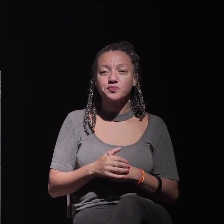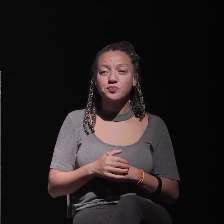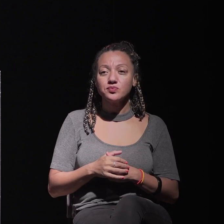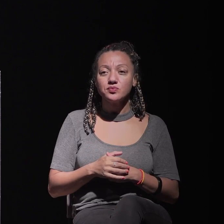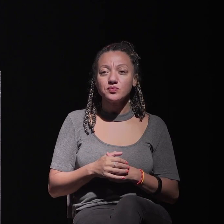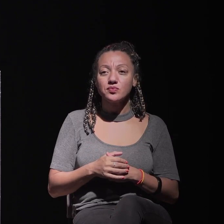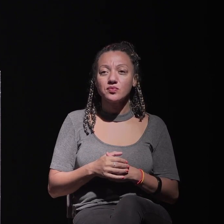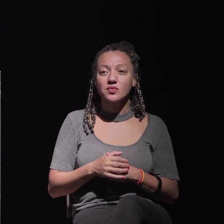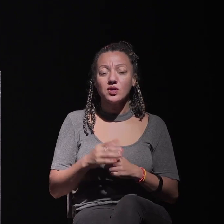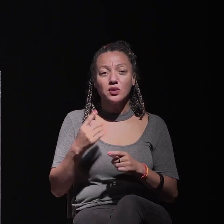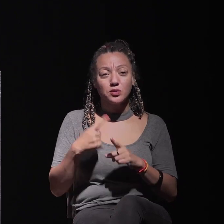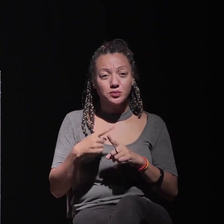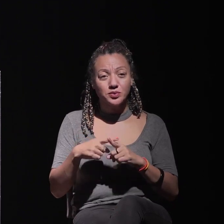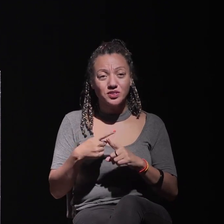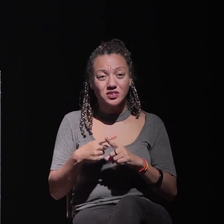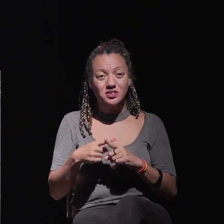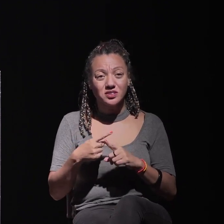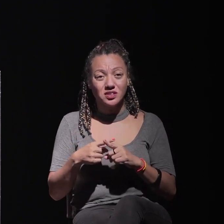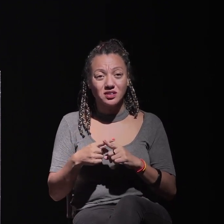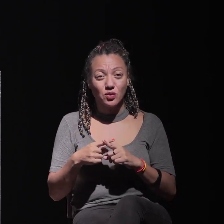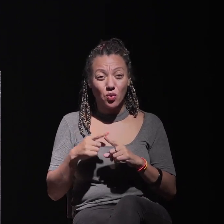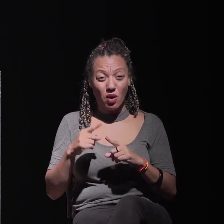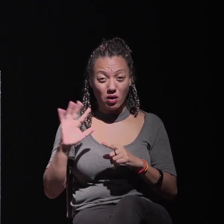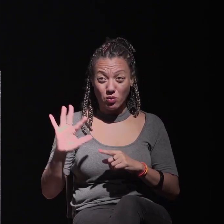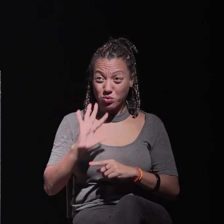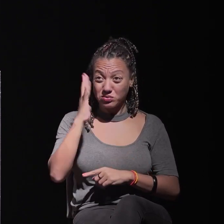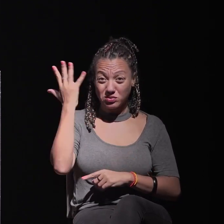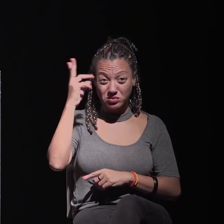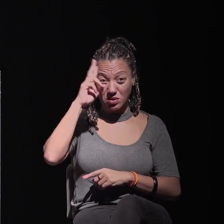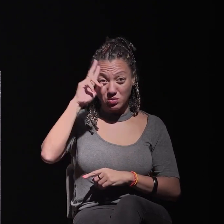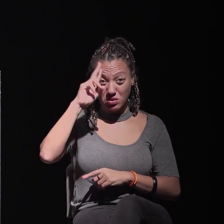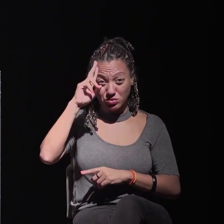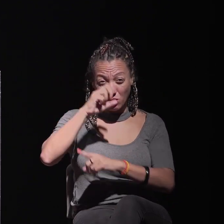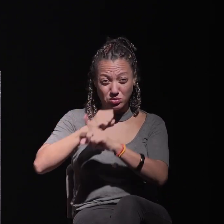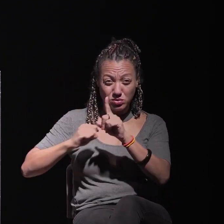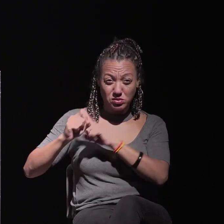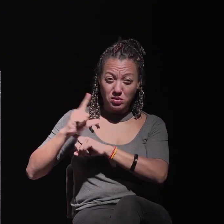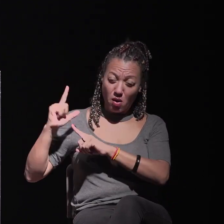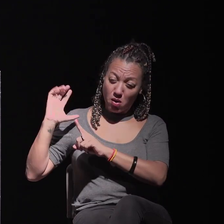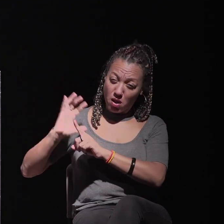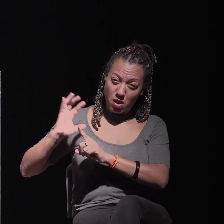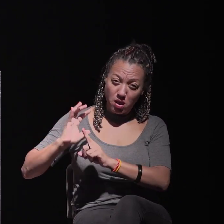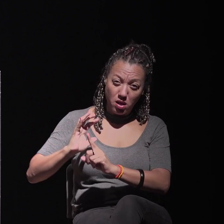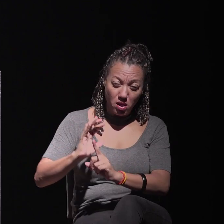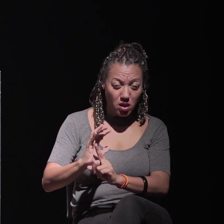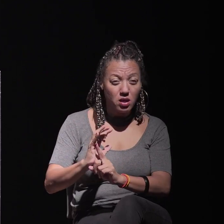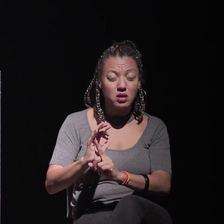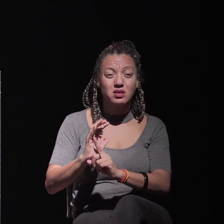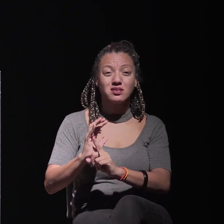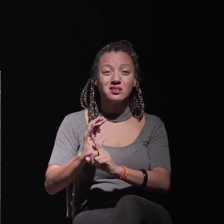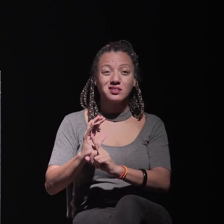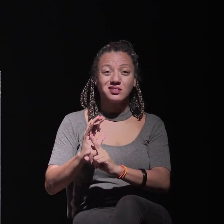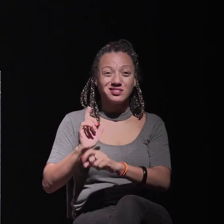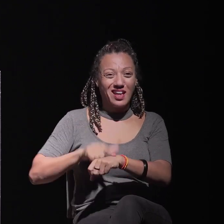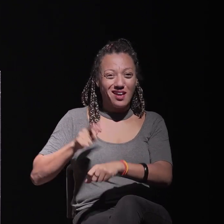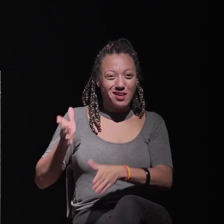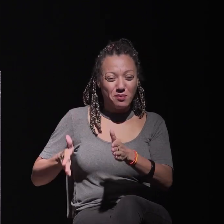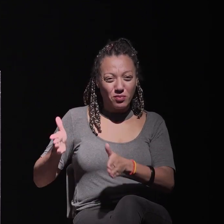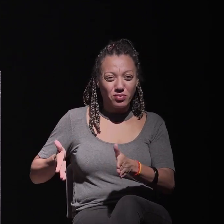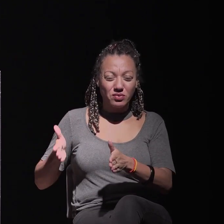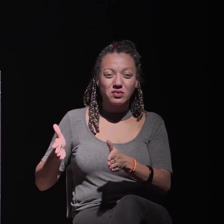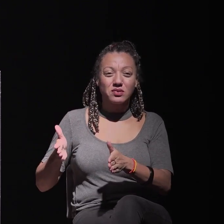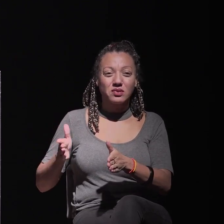a subjetividade tanto de mulheres quanto de homens negros, mas, por socialização, pelo modelo social que estava ali